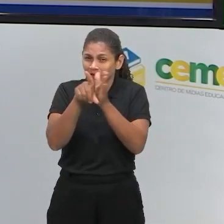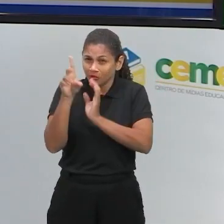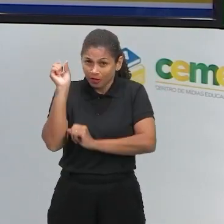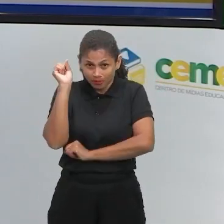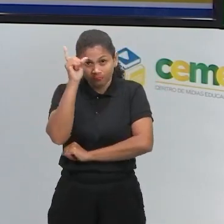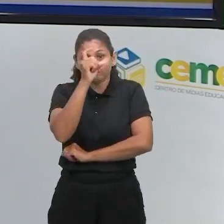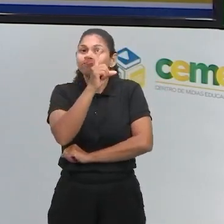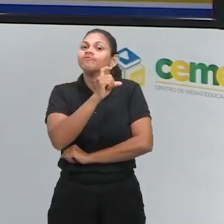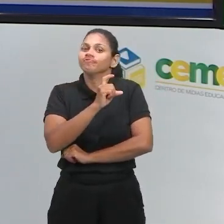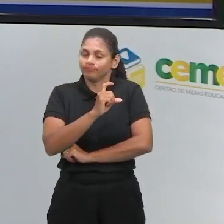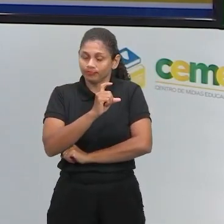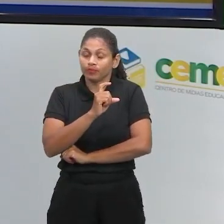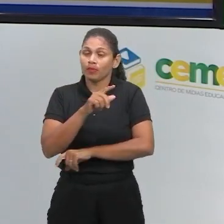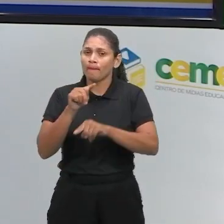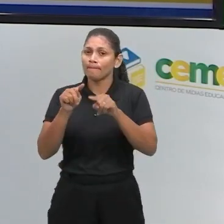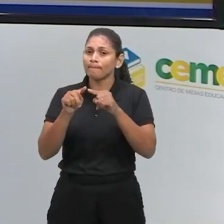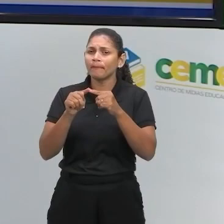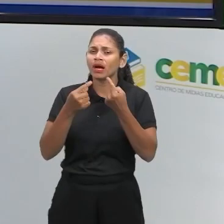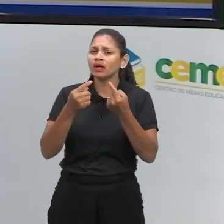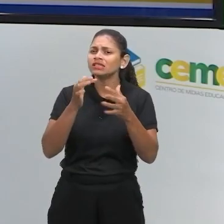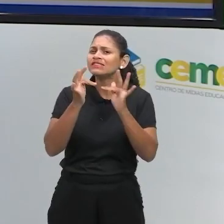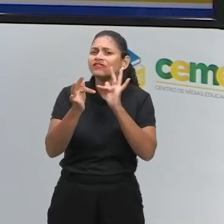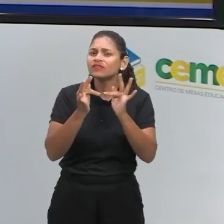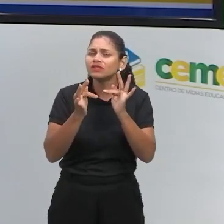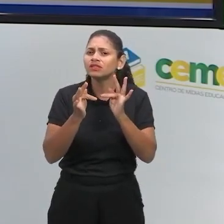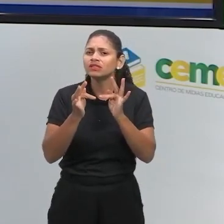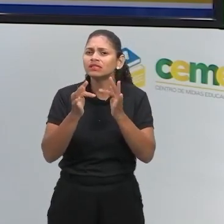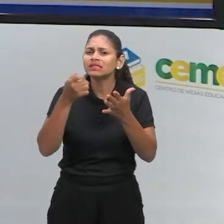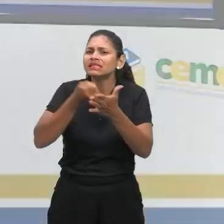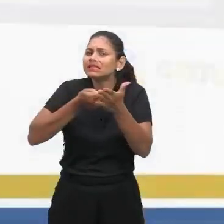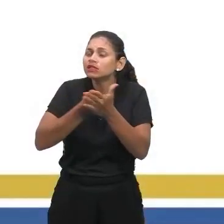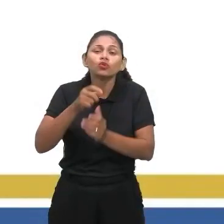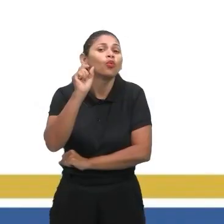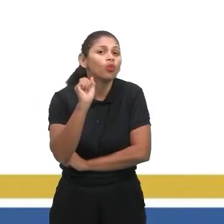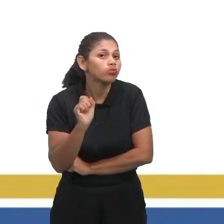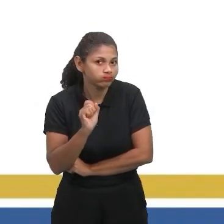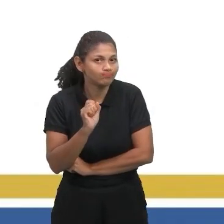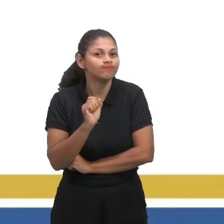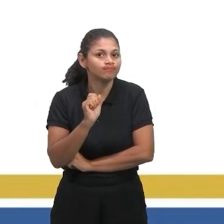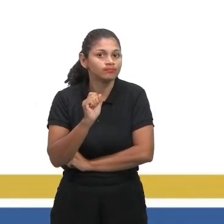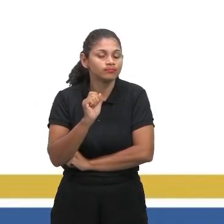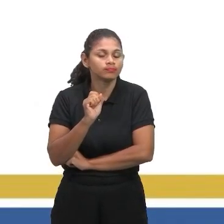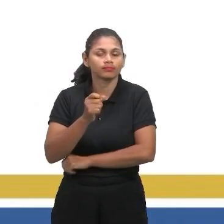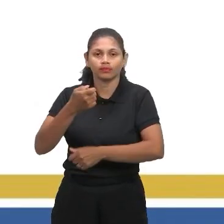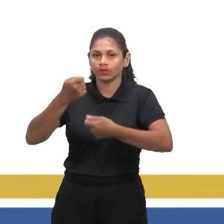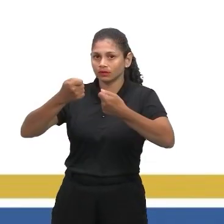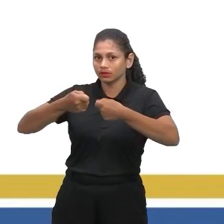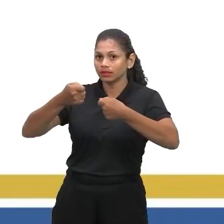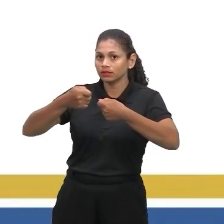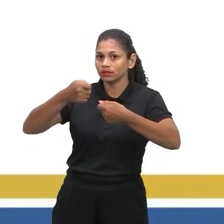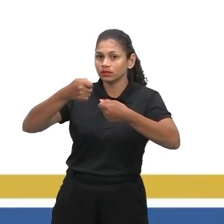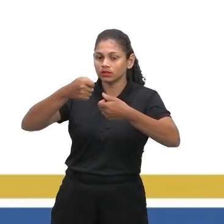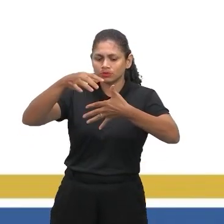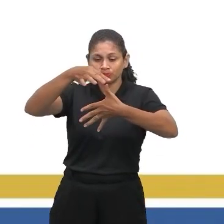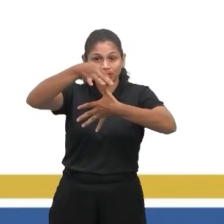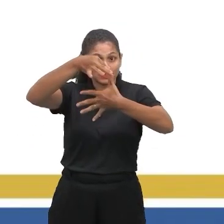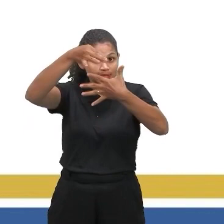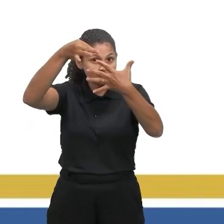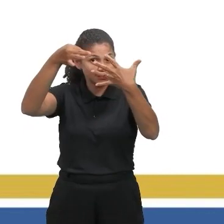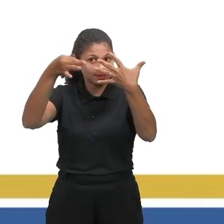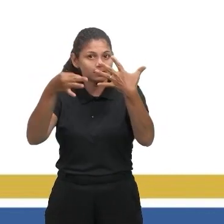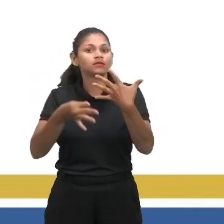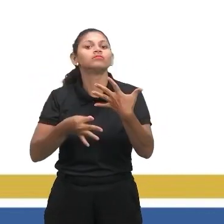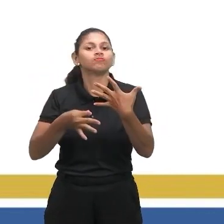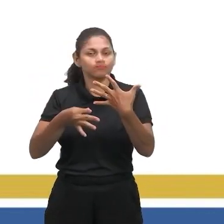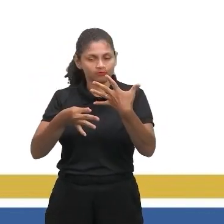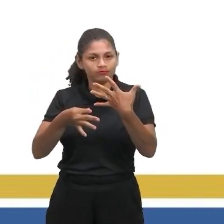observar o quê? O que a física ela vem cobrando mais no Enem nos últimos anos, né? Temos aqui o nosso top 5 de física, você pode